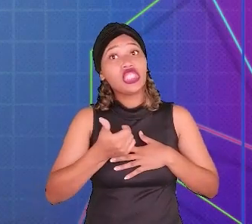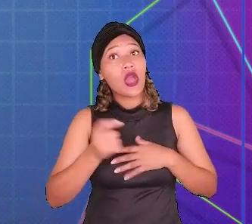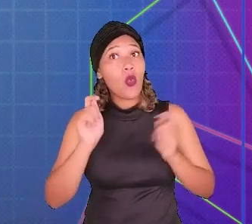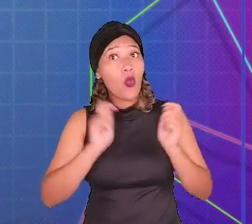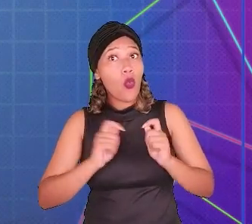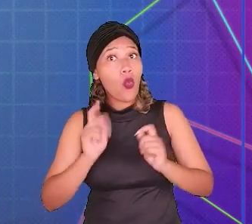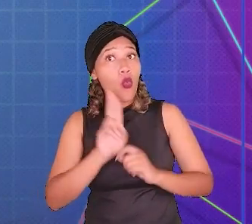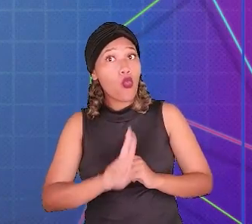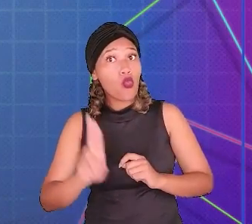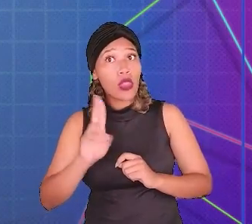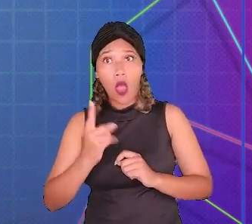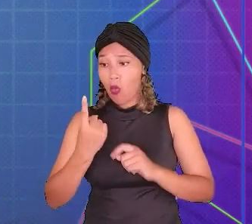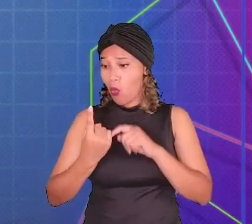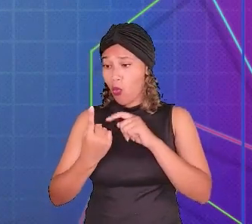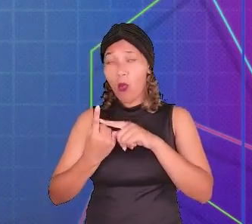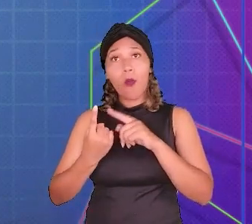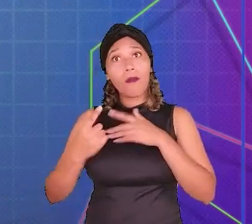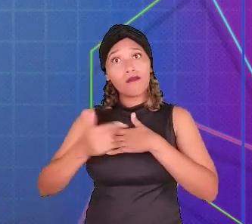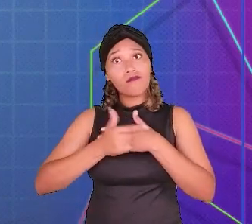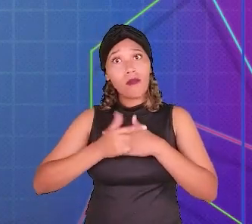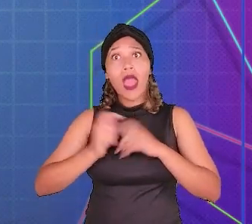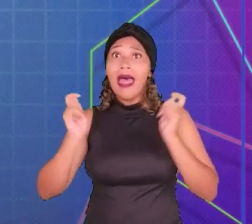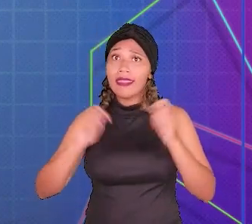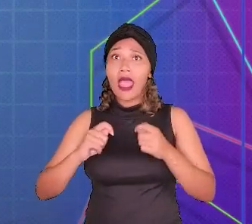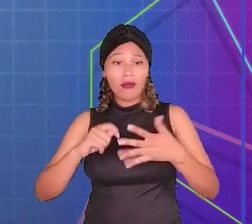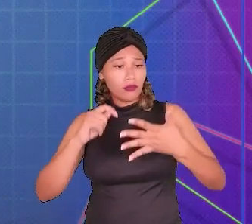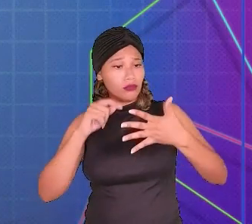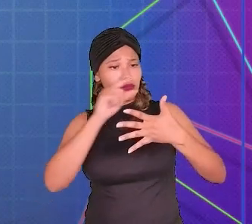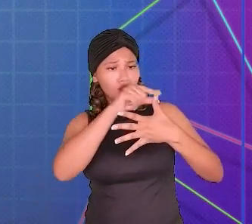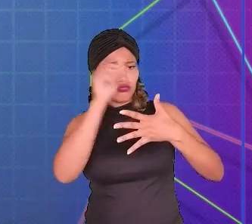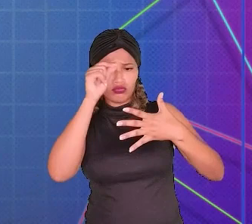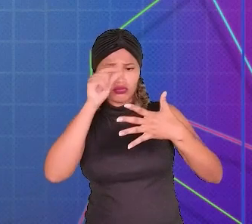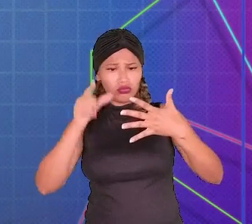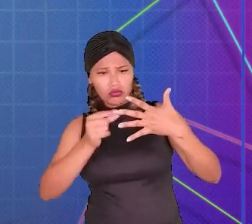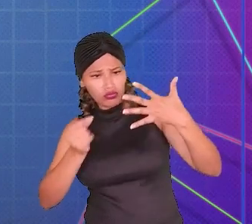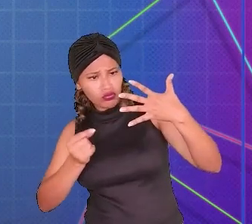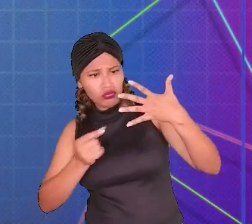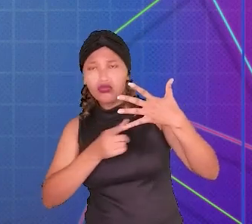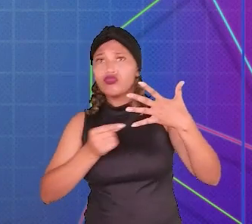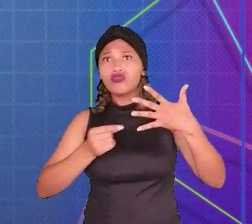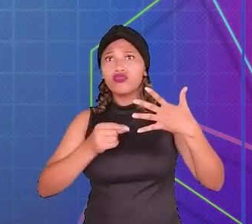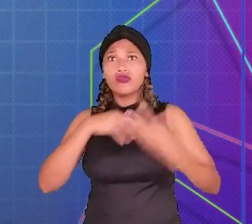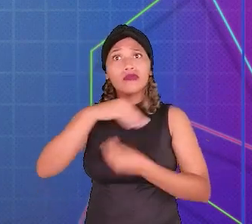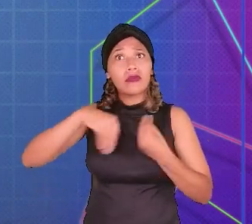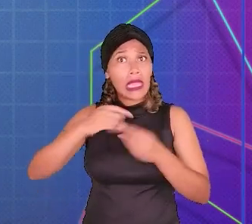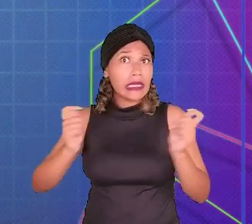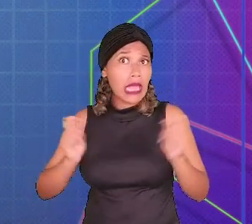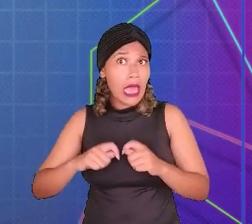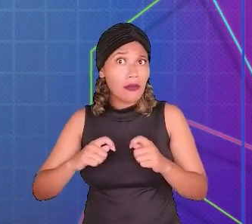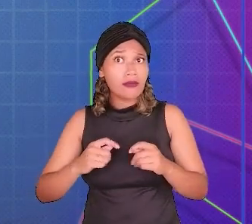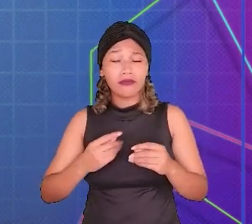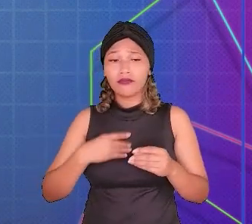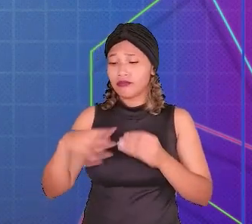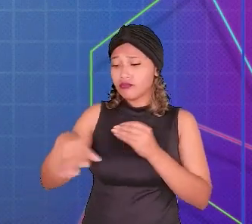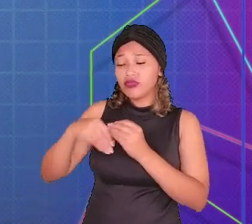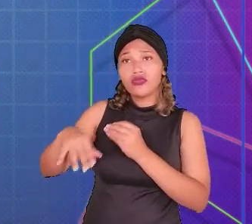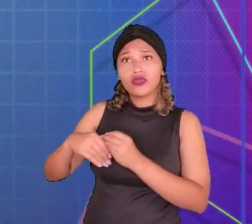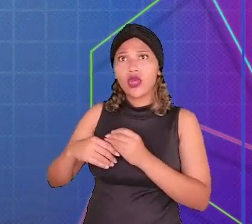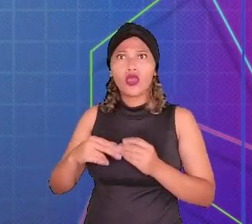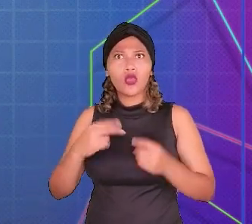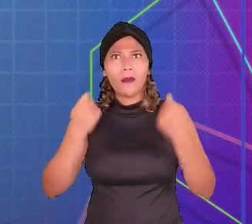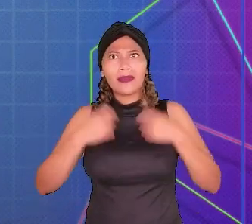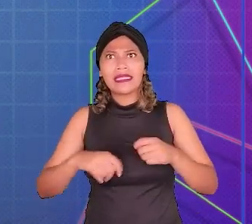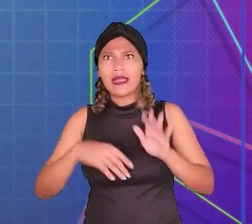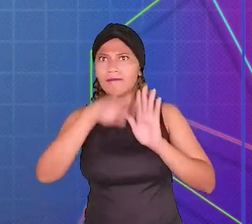vocês podem usar. Um único personagem pode carregar características de mais de um arquétipo. Por exemplo, vocês não precisam